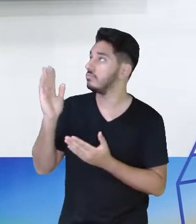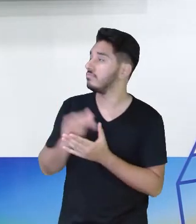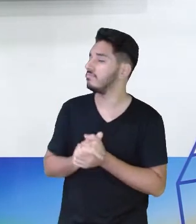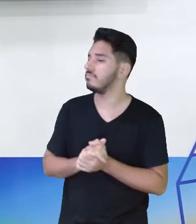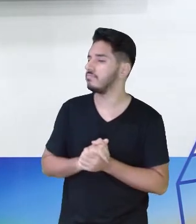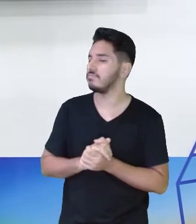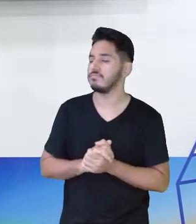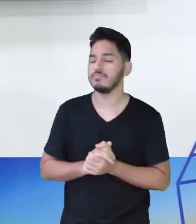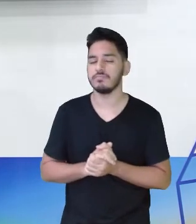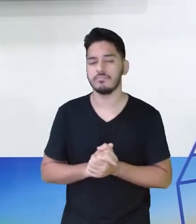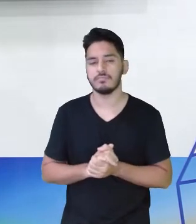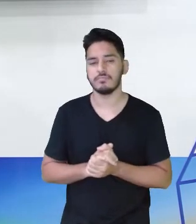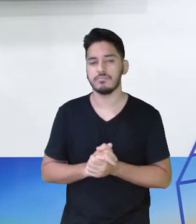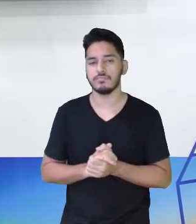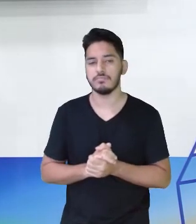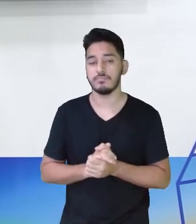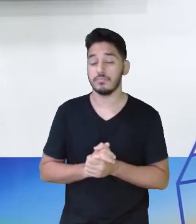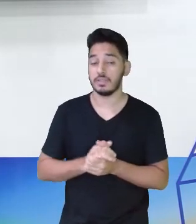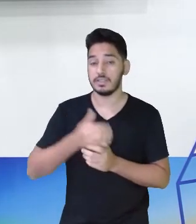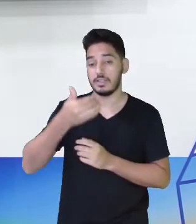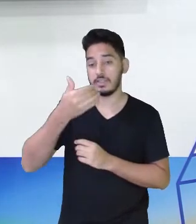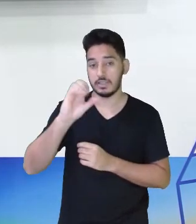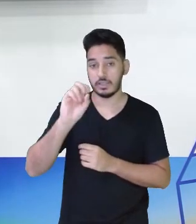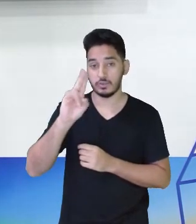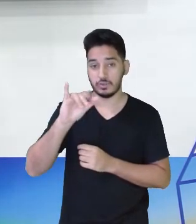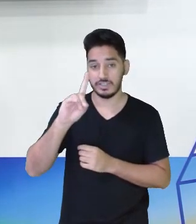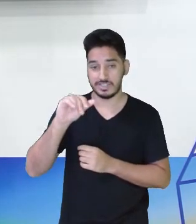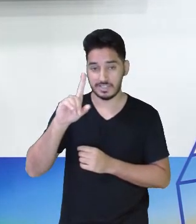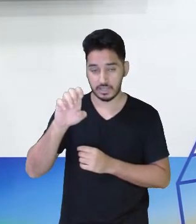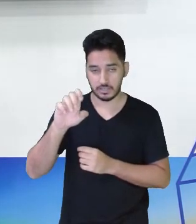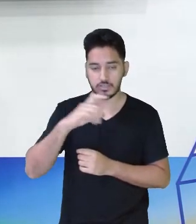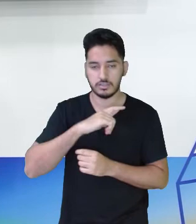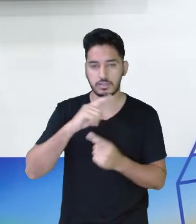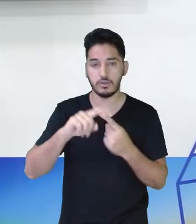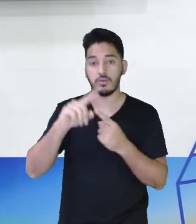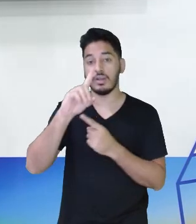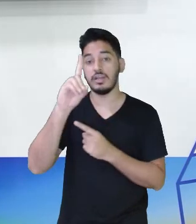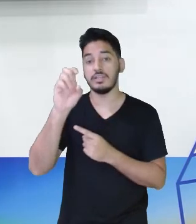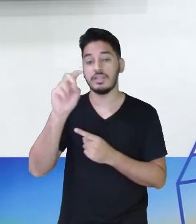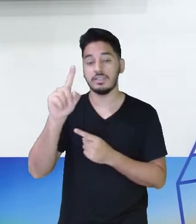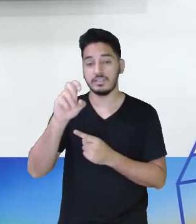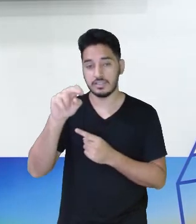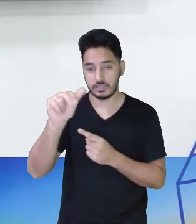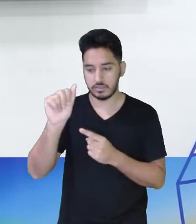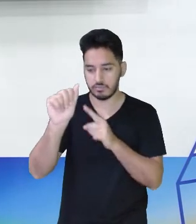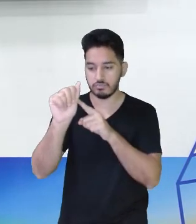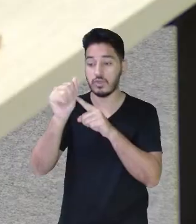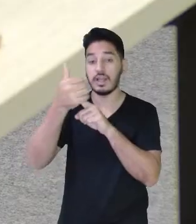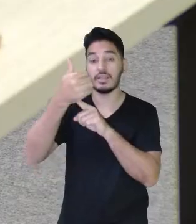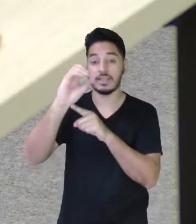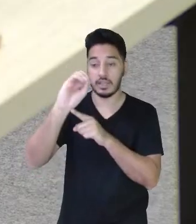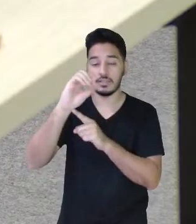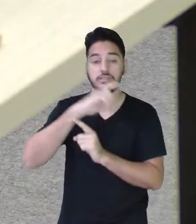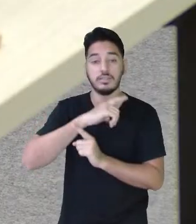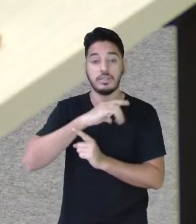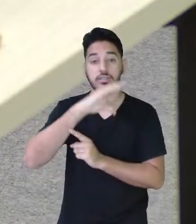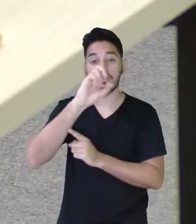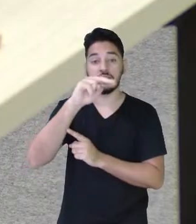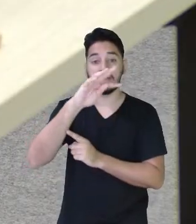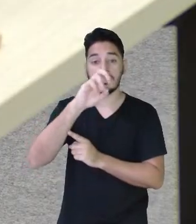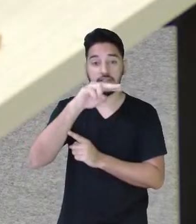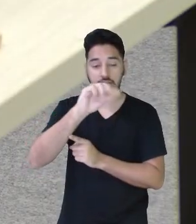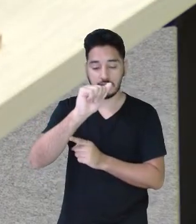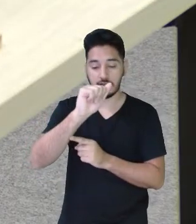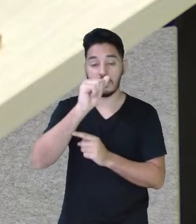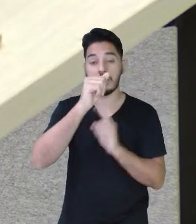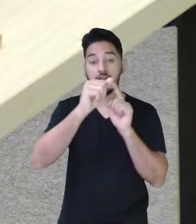ó. A cada 10 unidades eu tenho uma dezena. A cada 10 dezenas eu tenho uma centena.